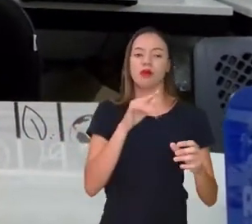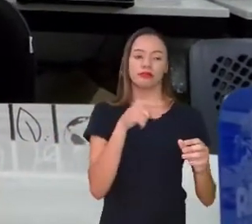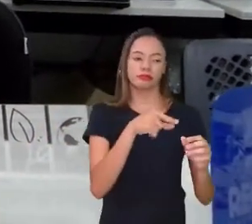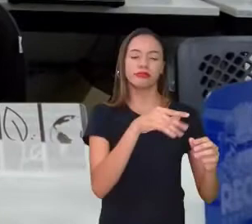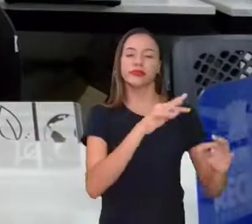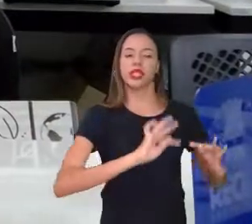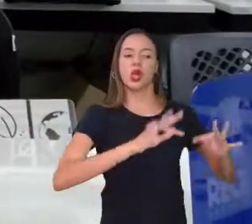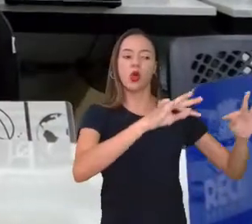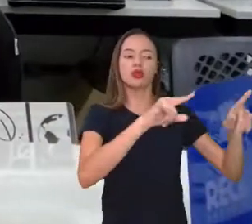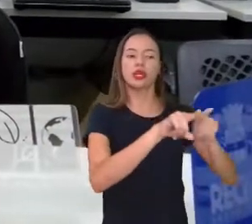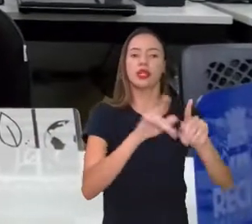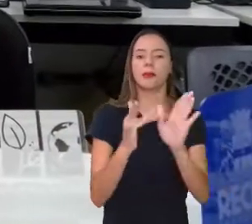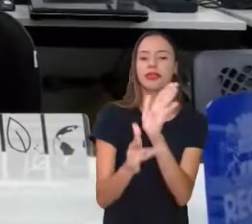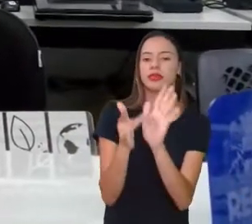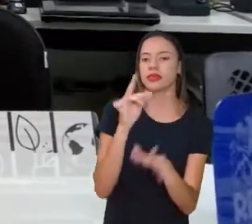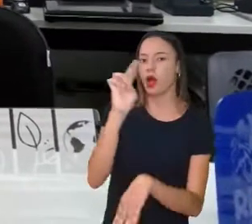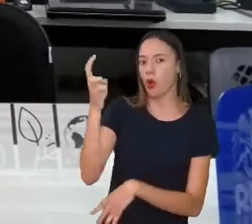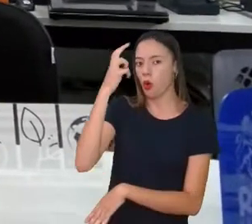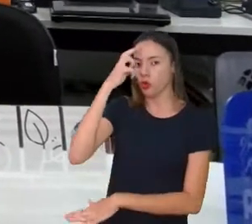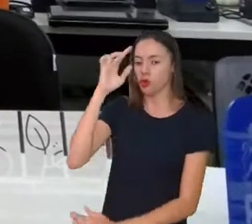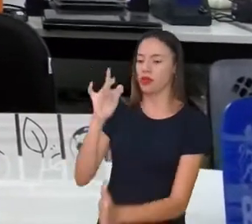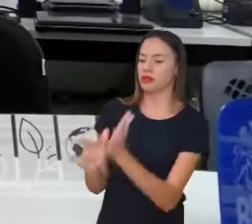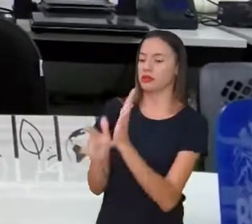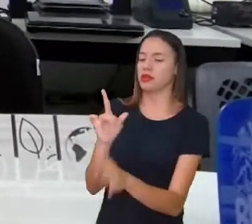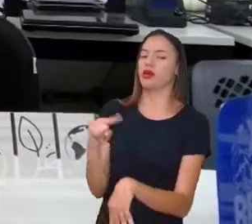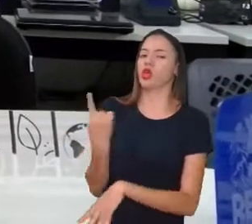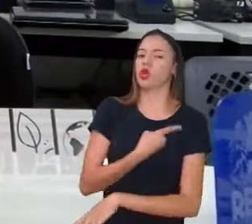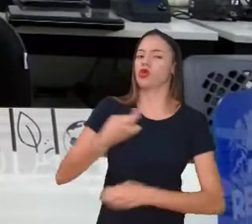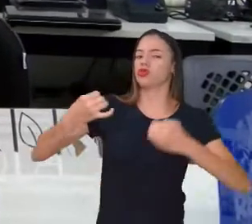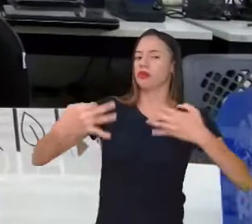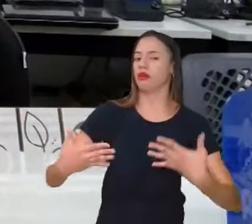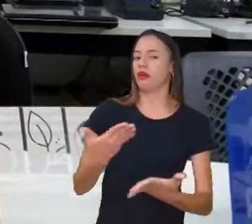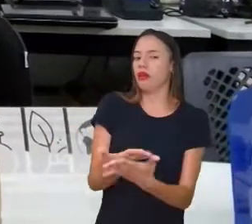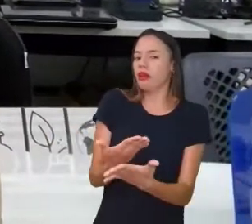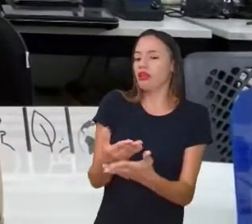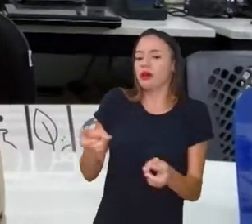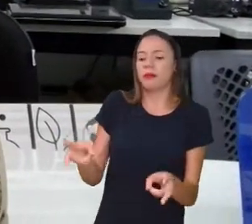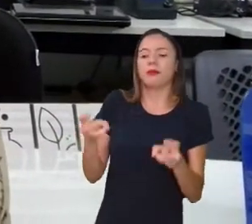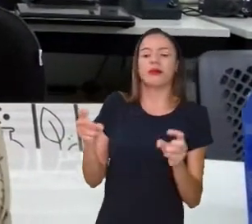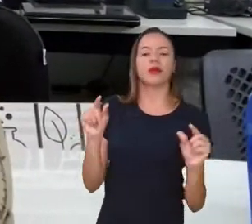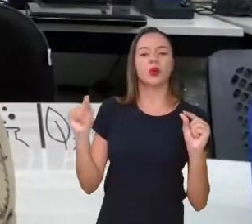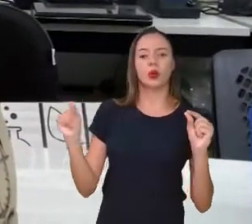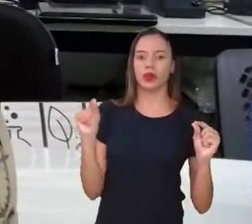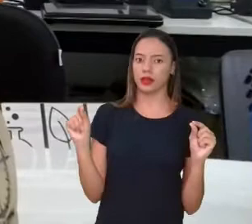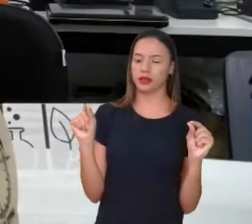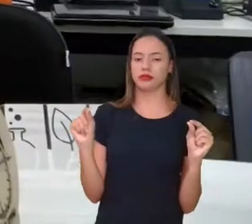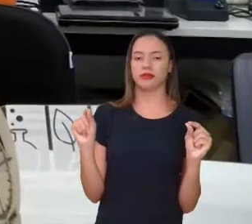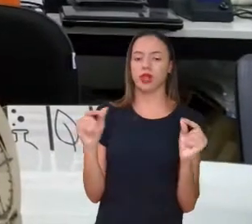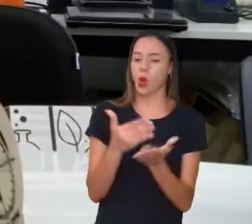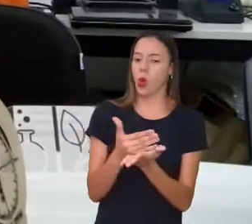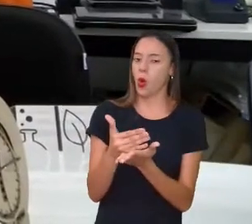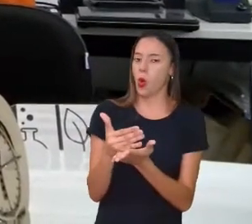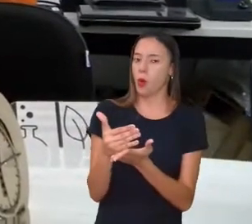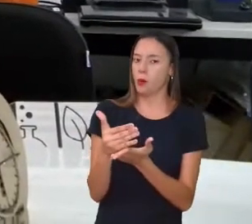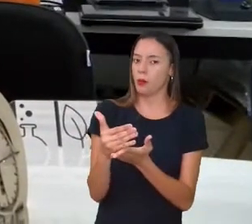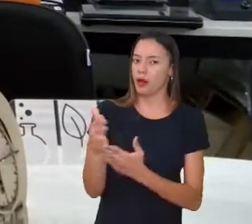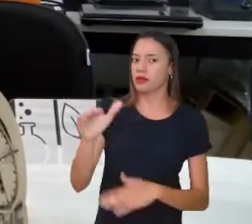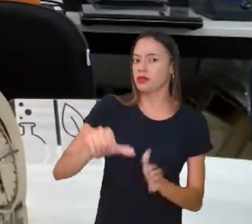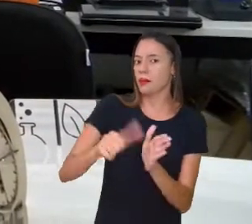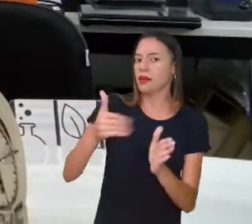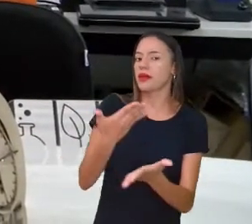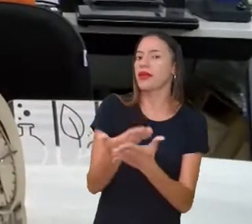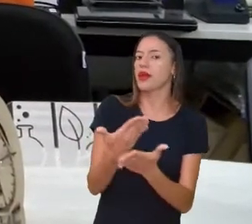né? Essa cultura digital que a gente está trazendo nessas aulas, a gente percebe que, como a gente disse lá no começo da primeira